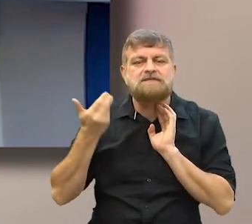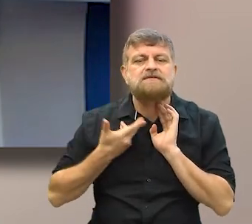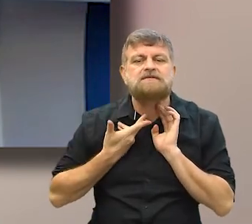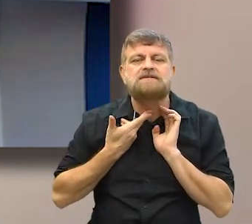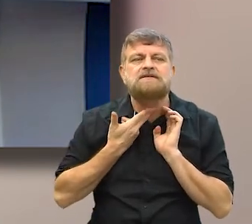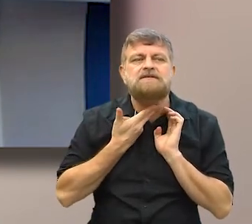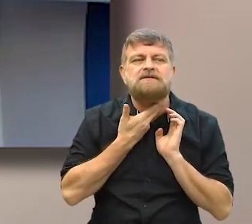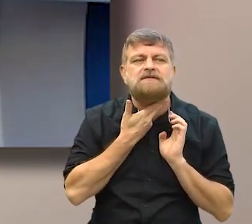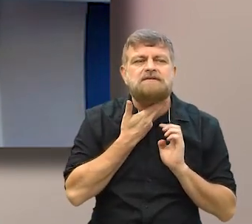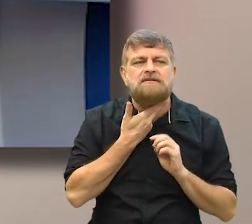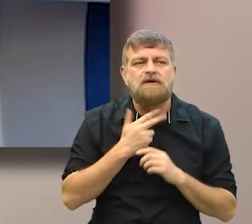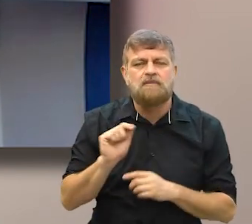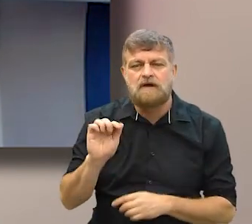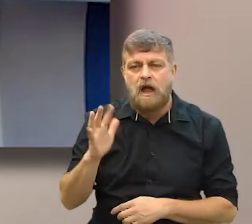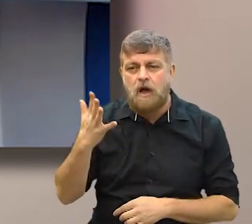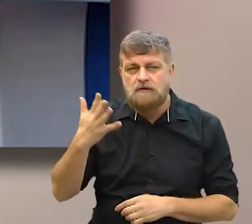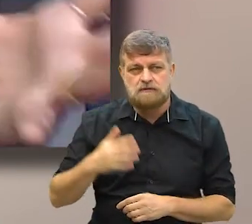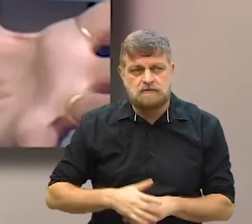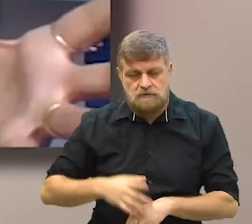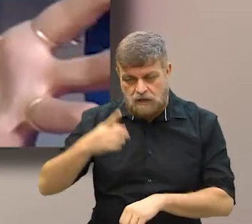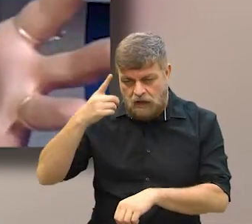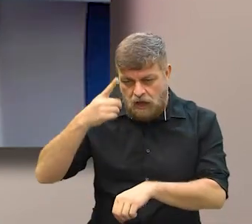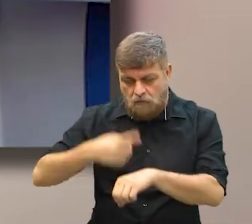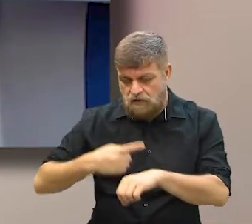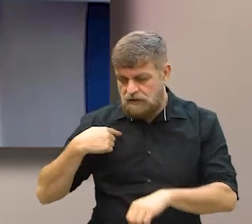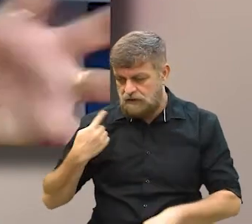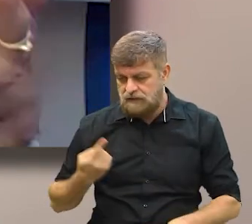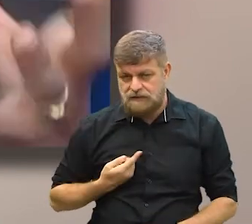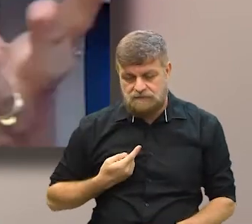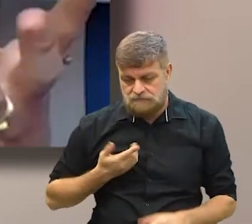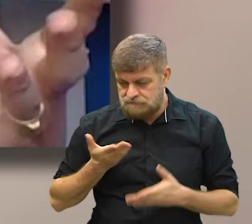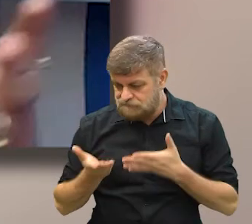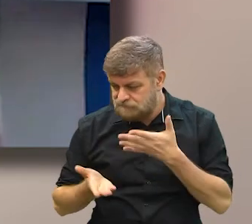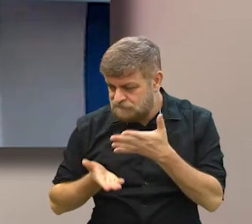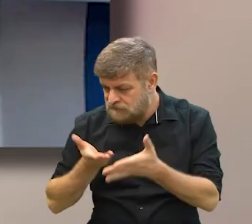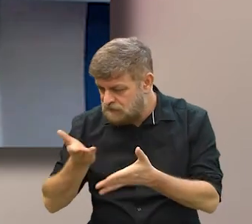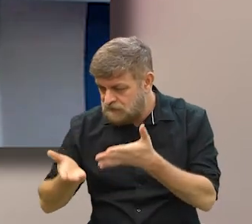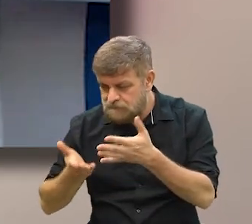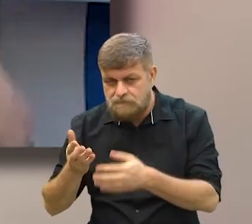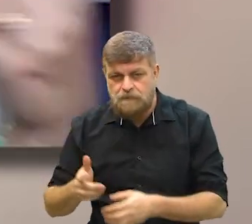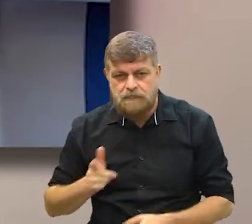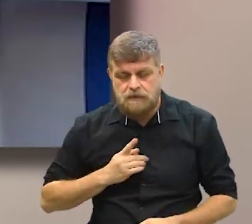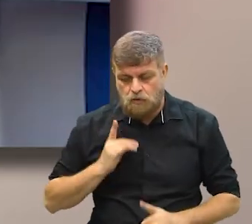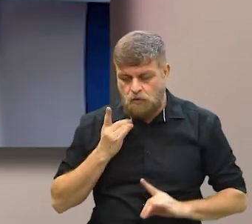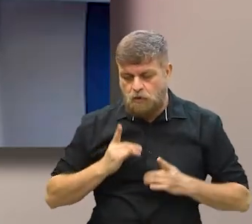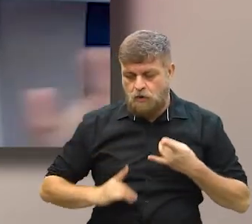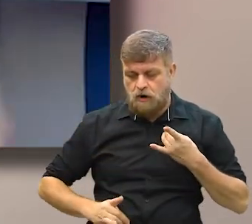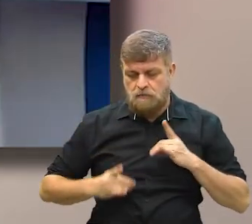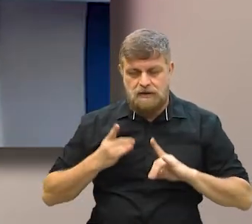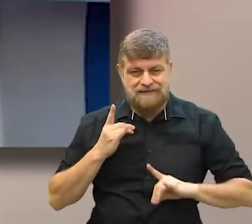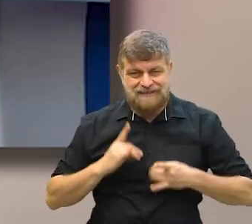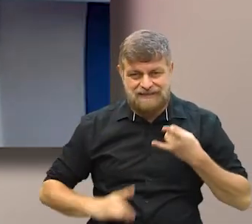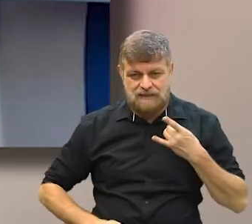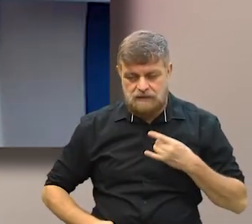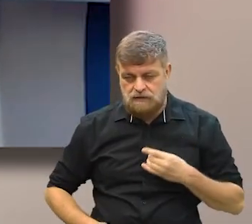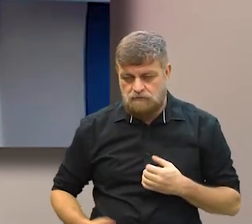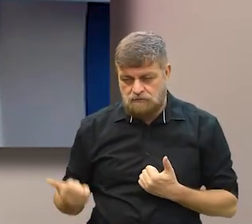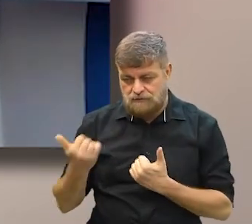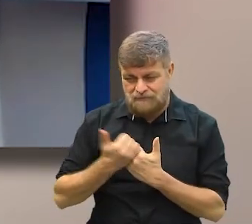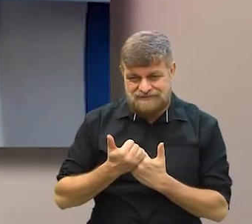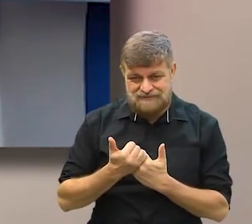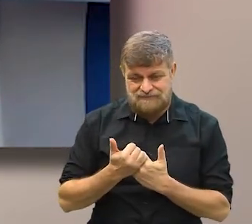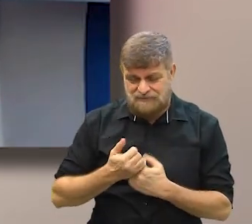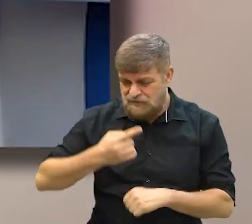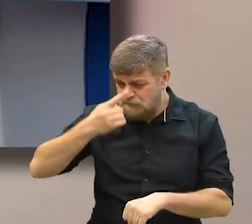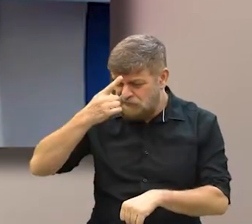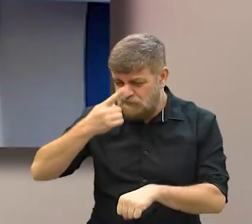a tireoide. E os momentos que eu não tratei com a reposição hormonal foram